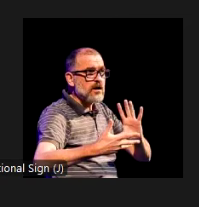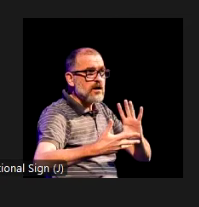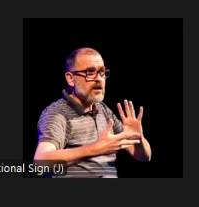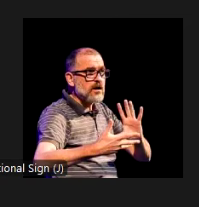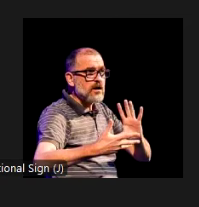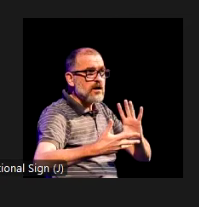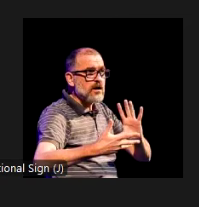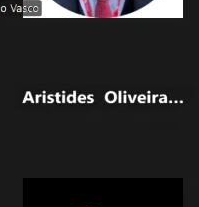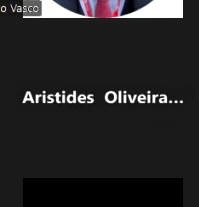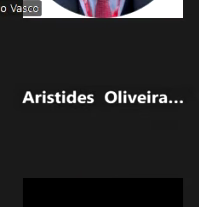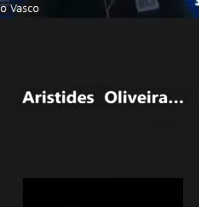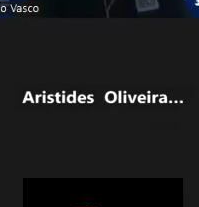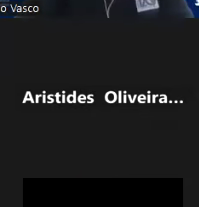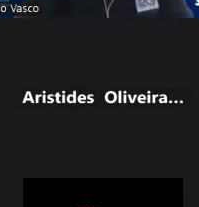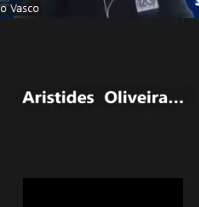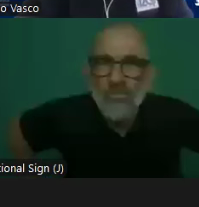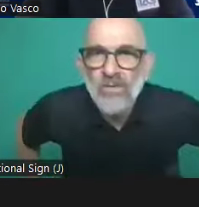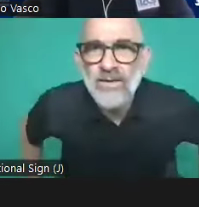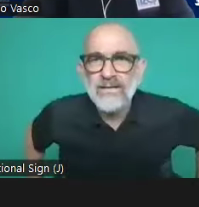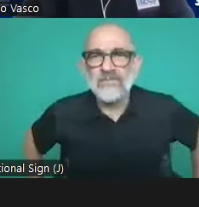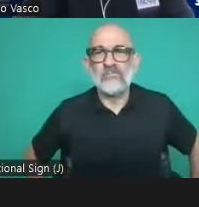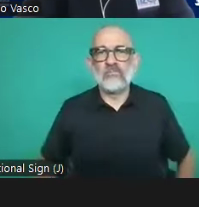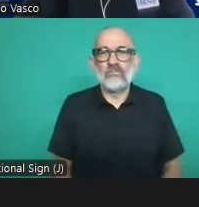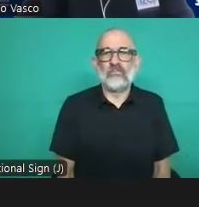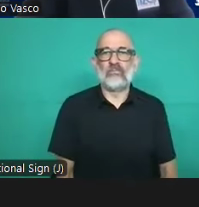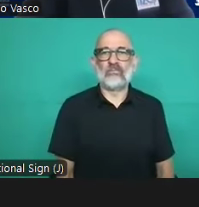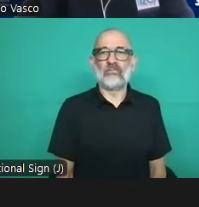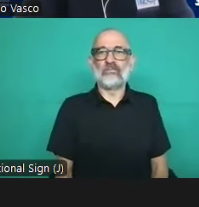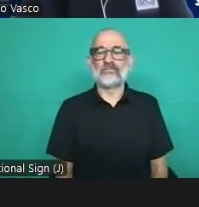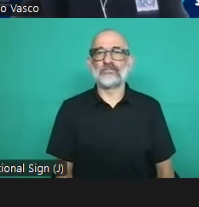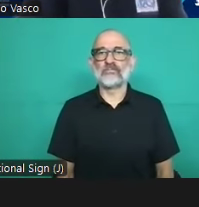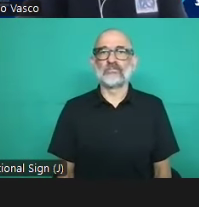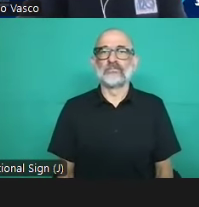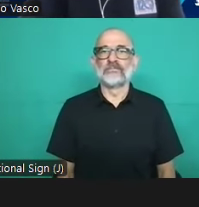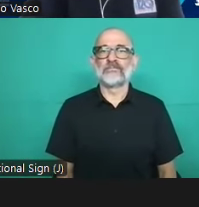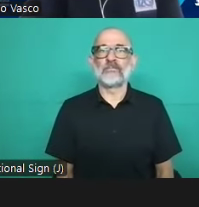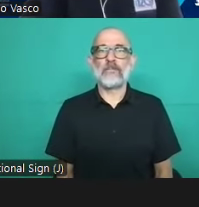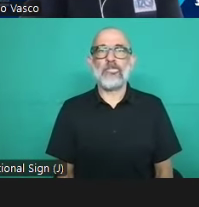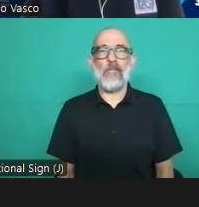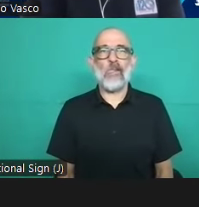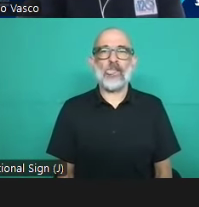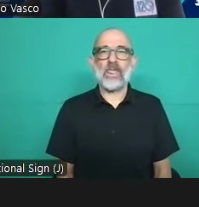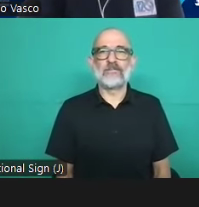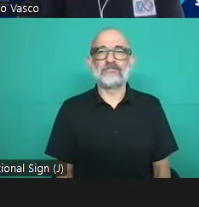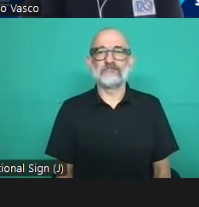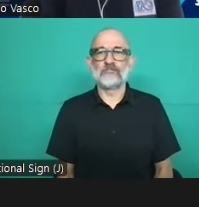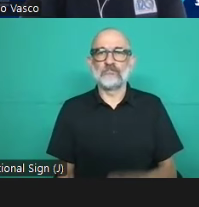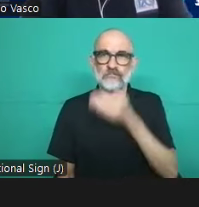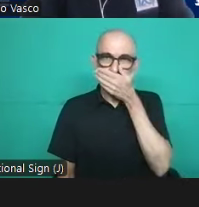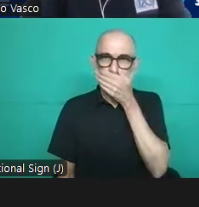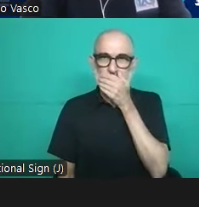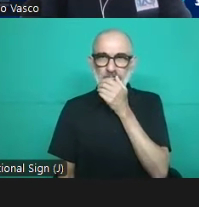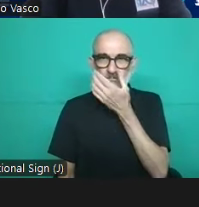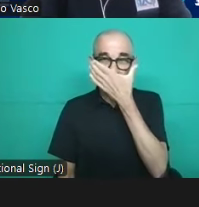Agradeço muito o convite novamente. Estamos aqui para servir e compartilhar nossas experiências. Muito